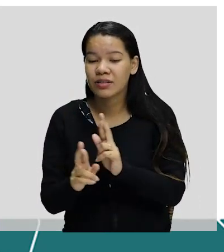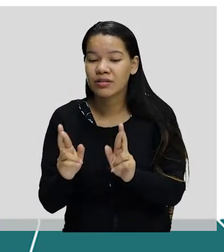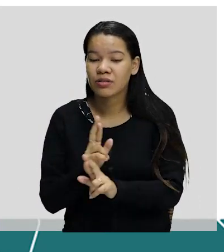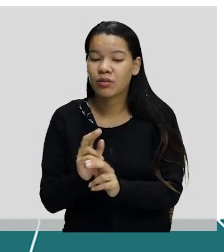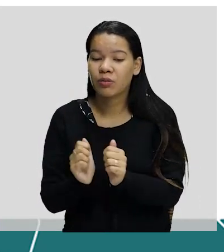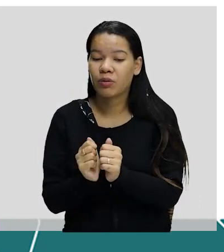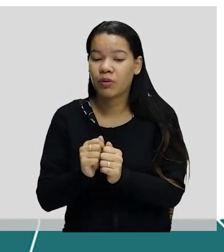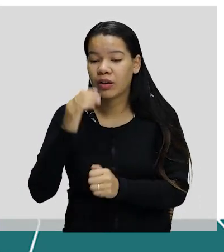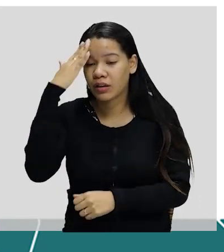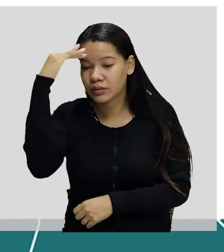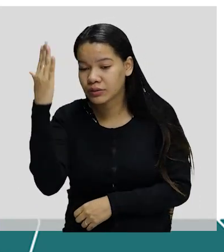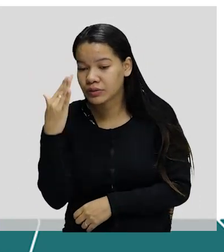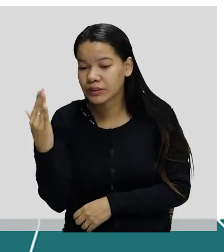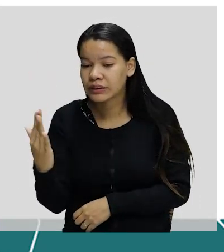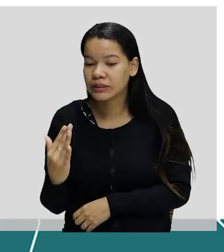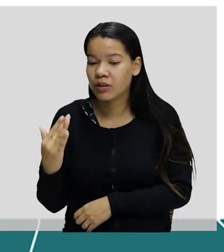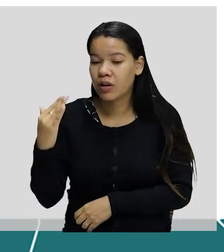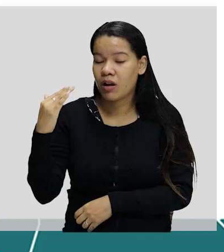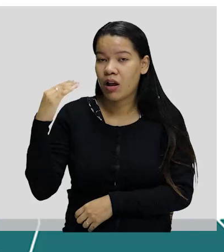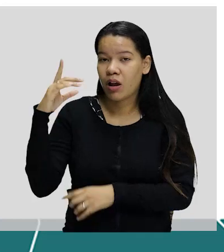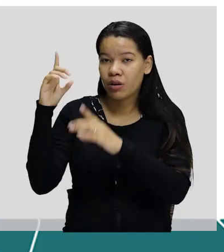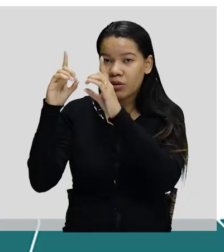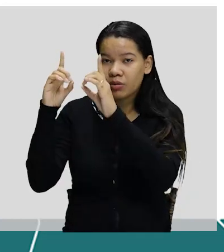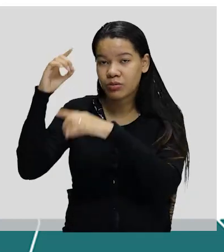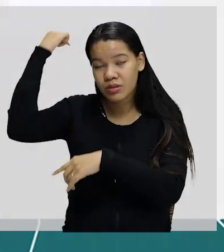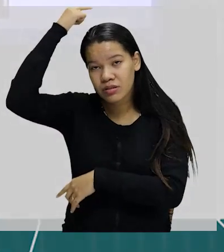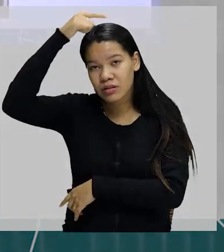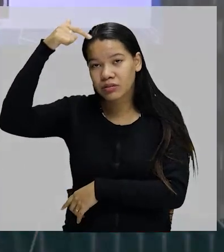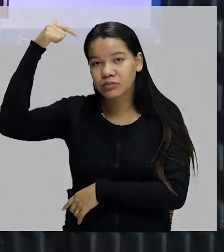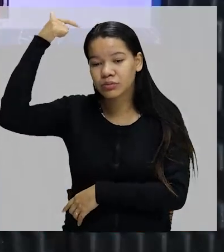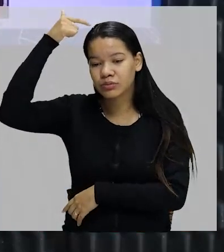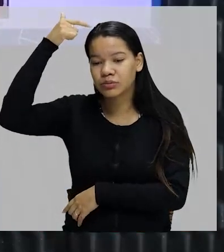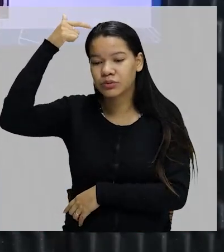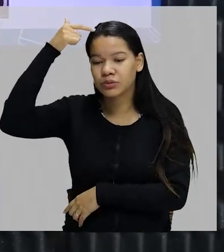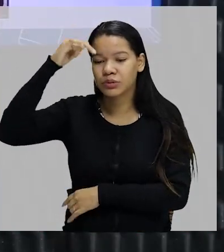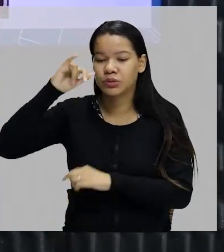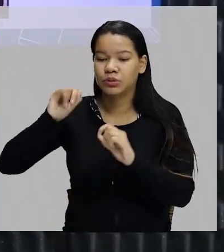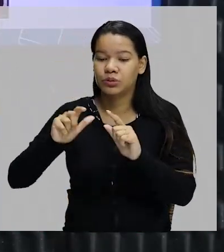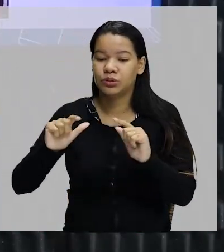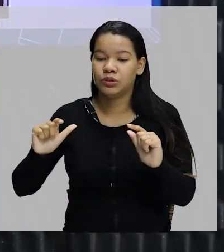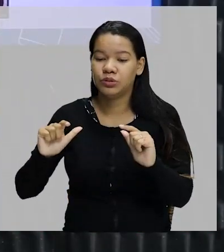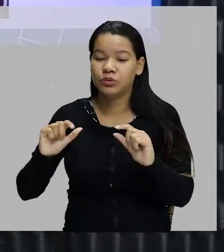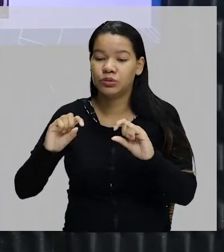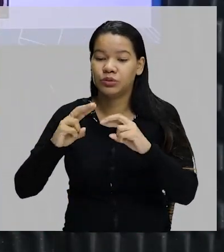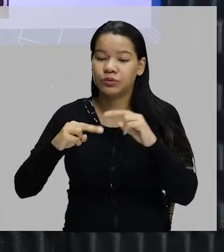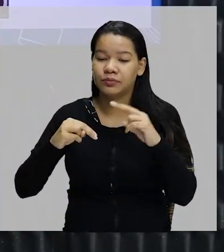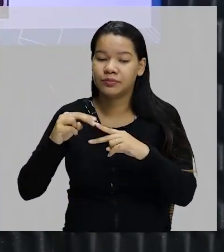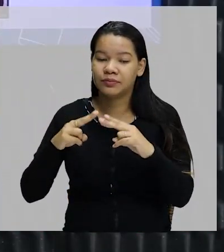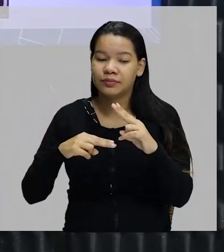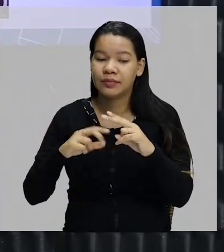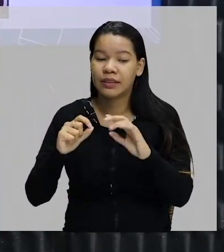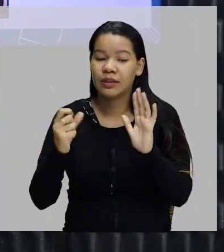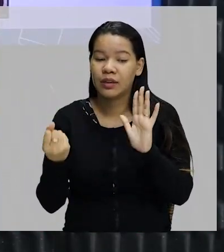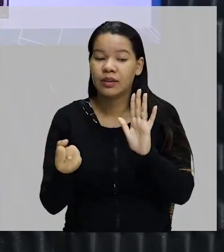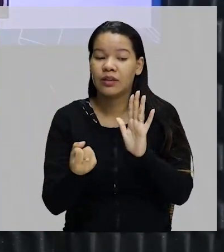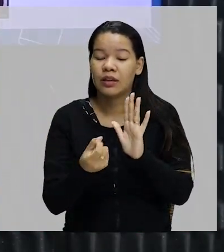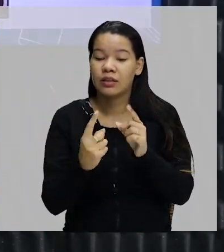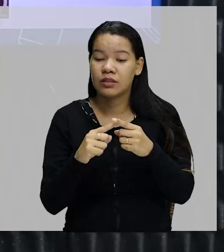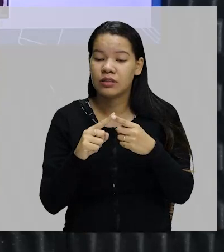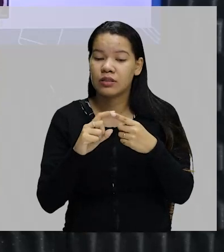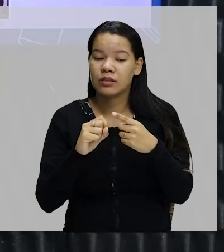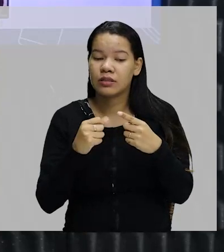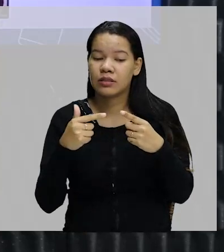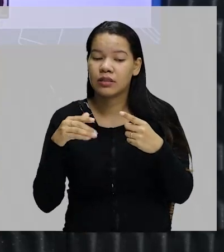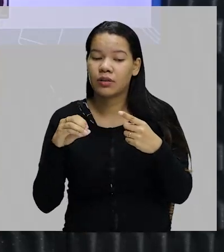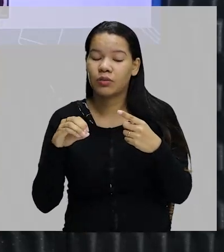São Marçal, que mobilizam promessas e marcam algumas datas comemorativas. Os cultos